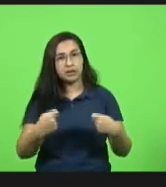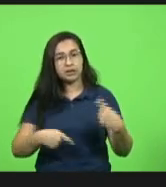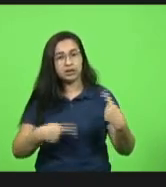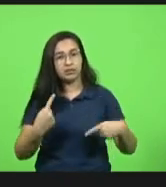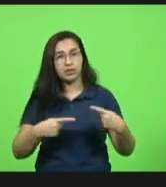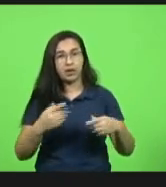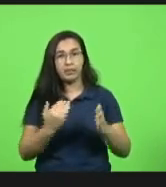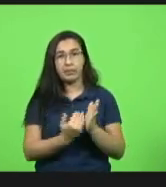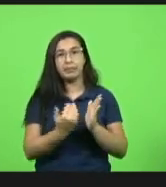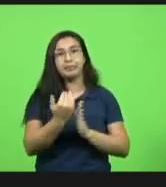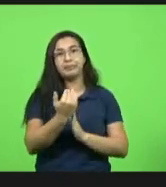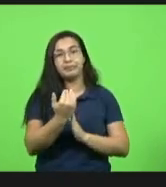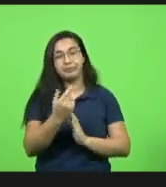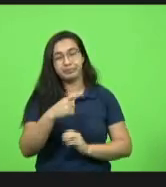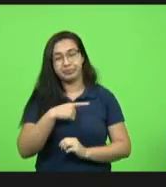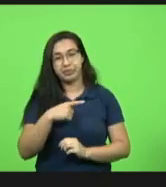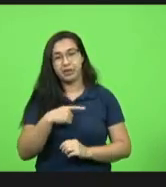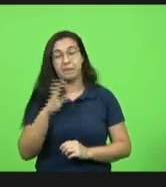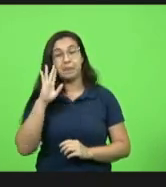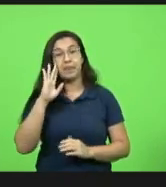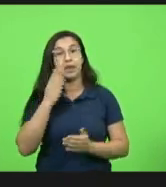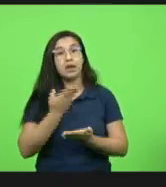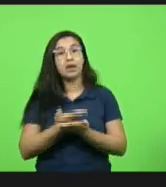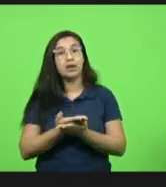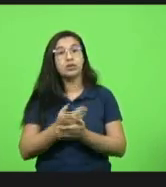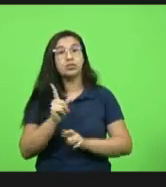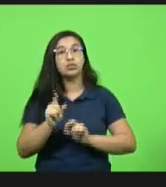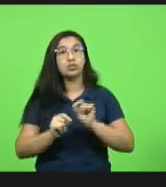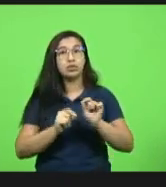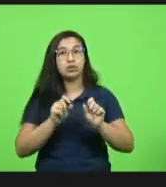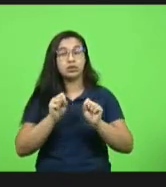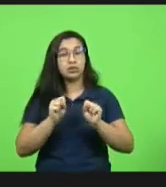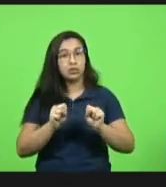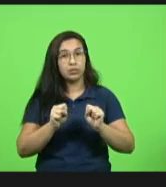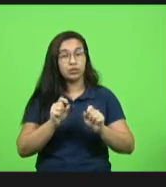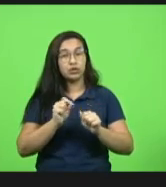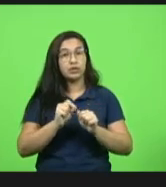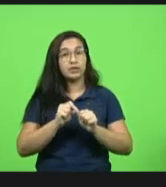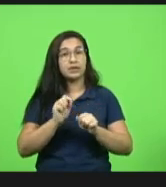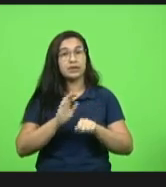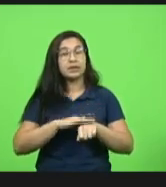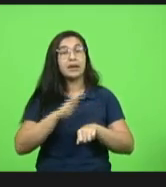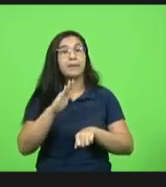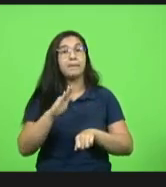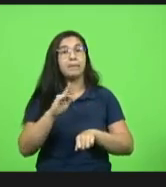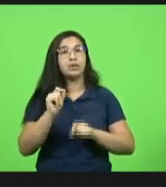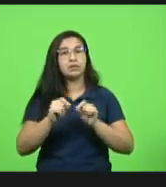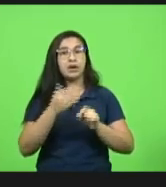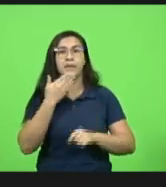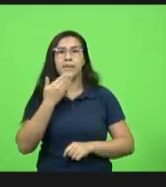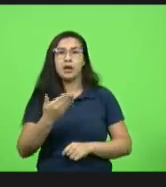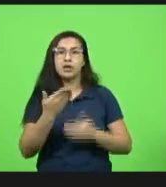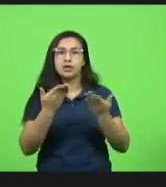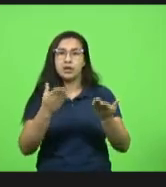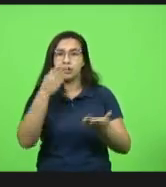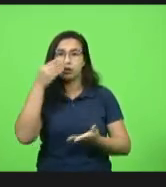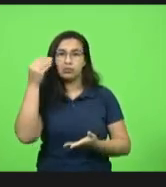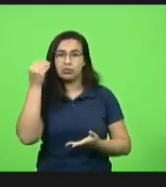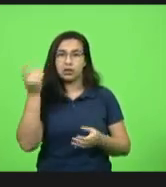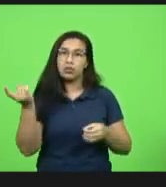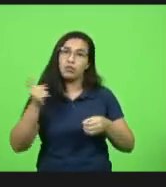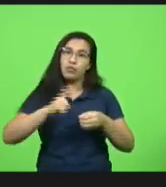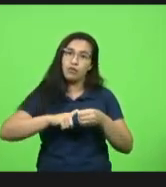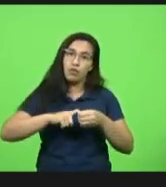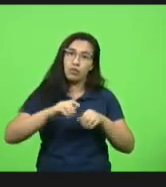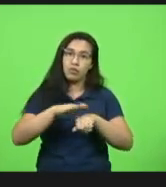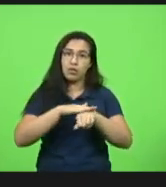e o que eu acredito que a gente pode fazer aqui também, pedir para a deputada Luciane para conversar, voltar a conversar com